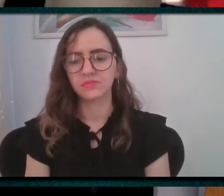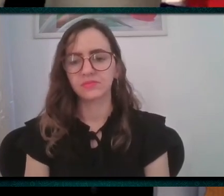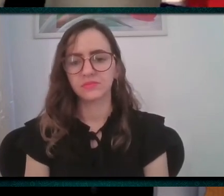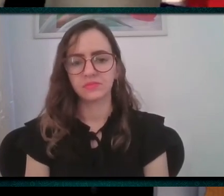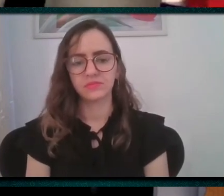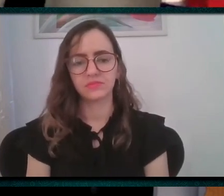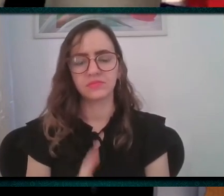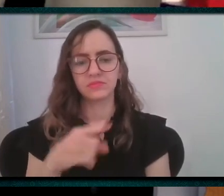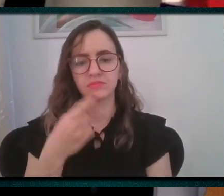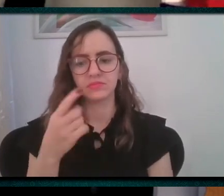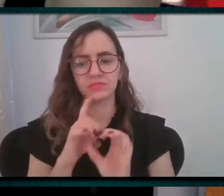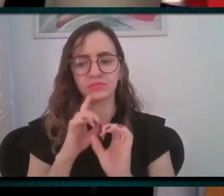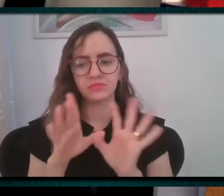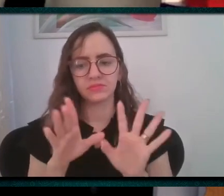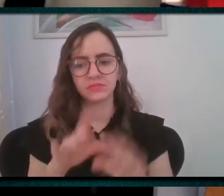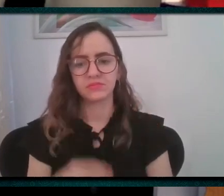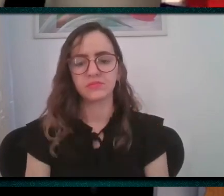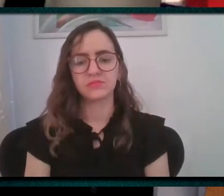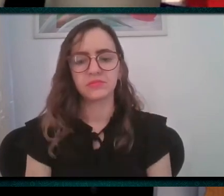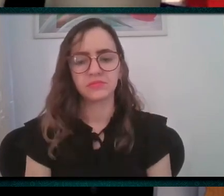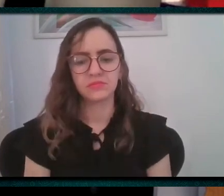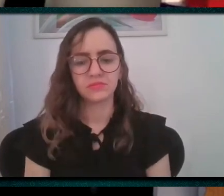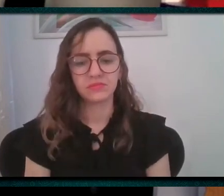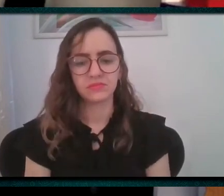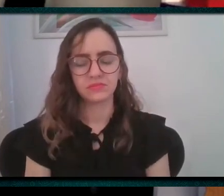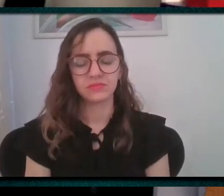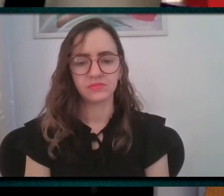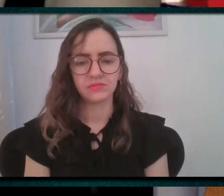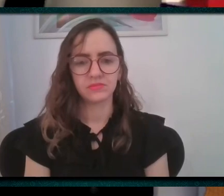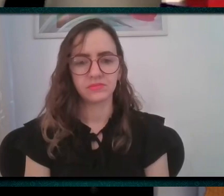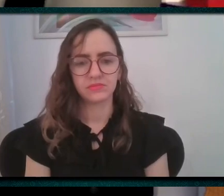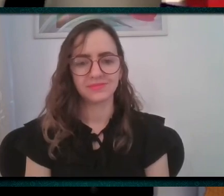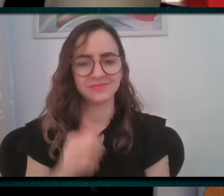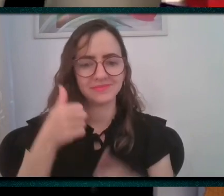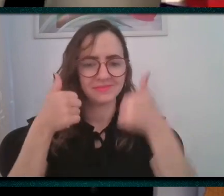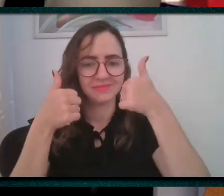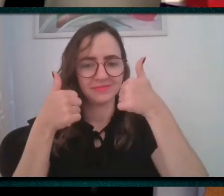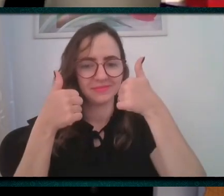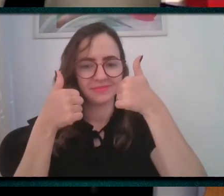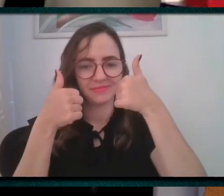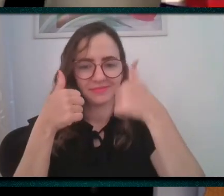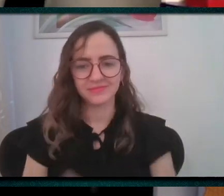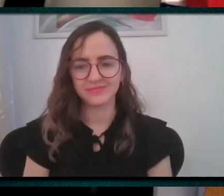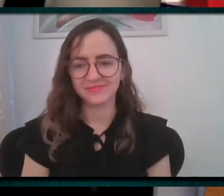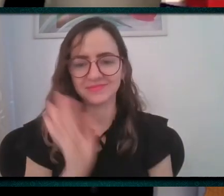depois disso vocês estão liberados, tá bom? Eu interrompo a gravação. Jéssica, muito obrigado. Tchau.